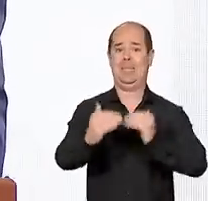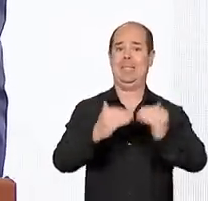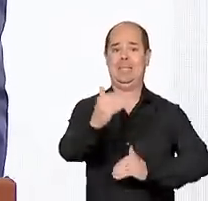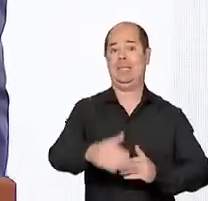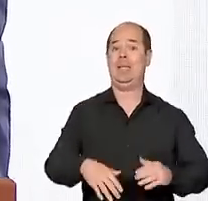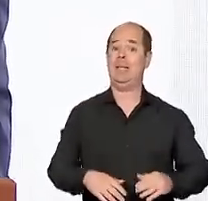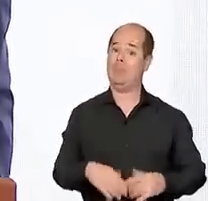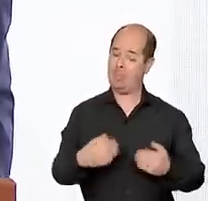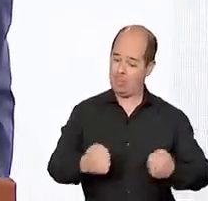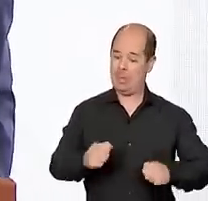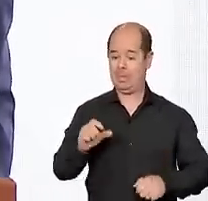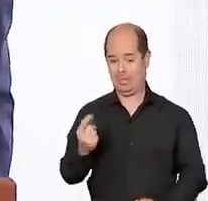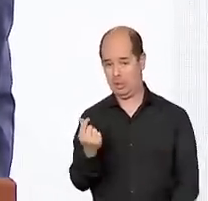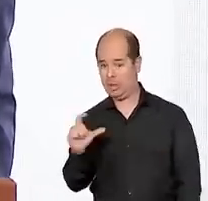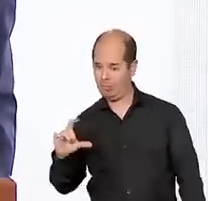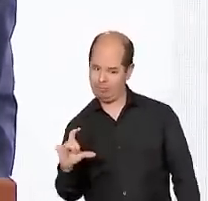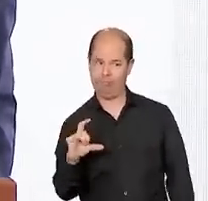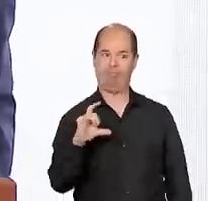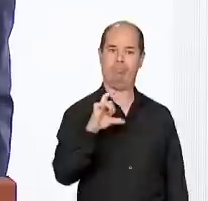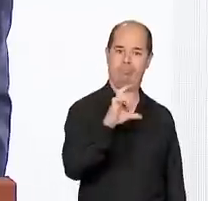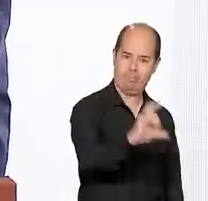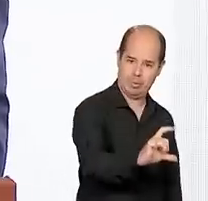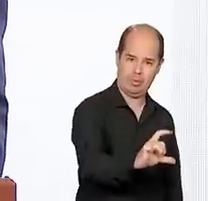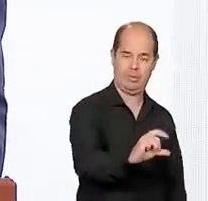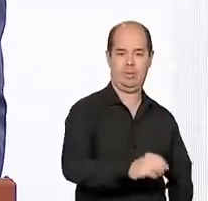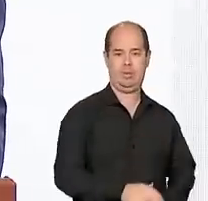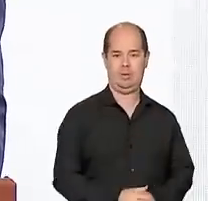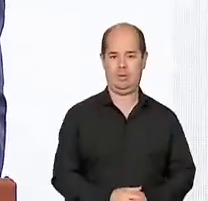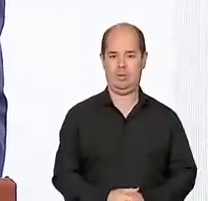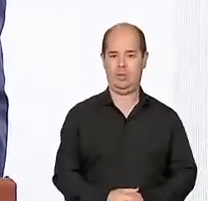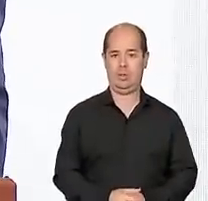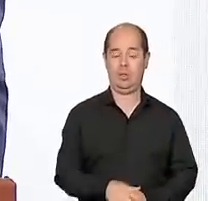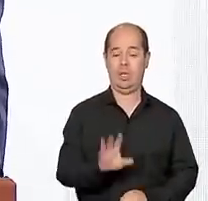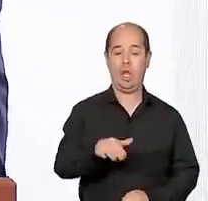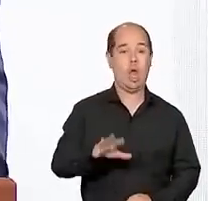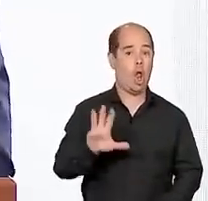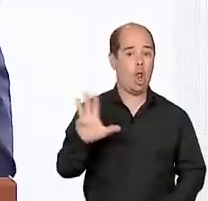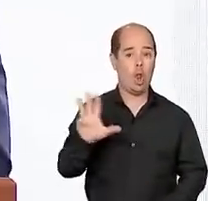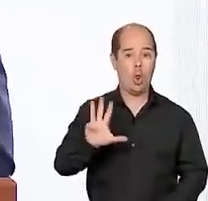do presidente Lula já começou a trabalhar antes da posse Haddad,